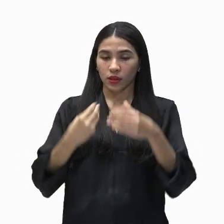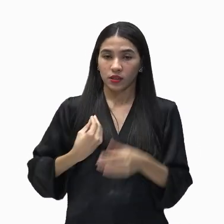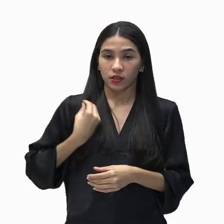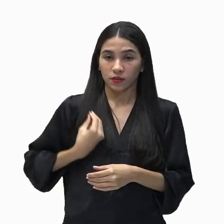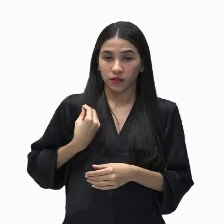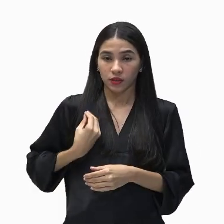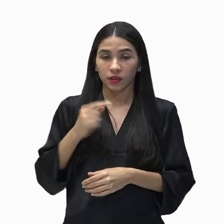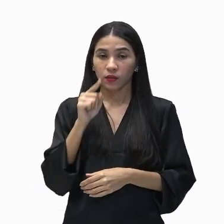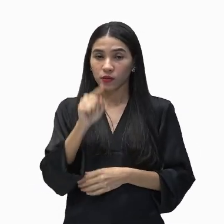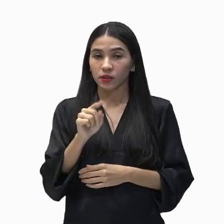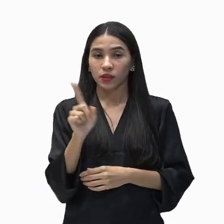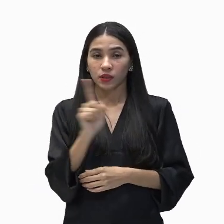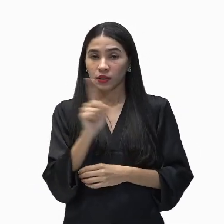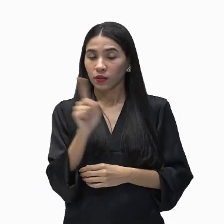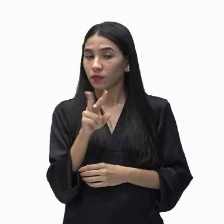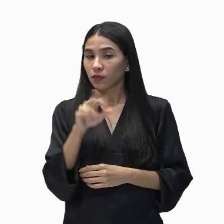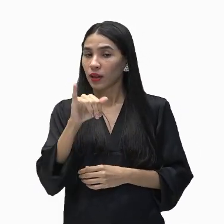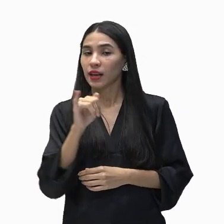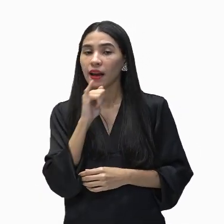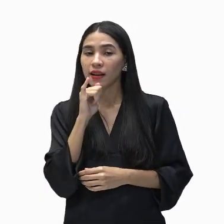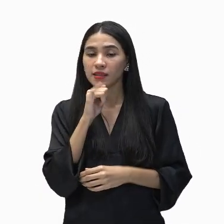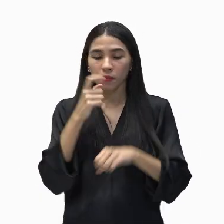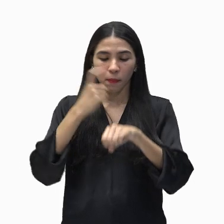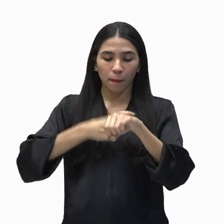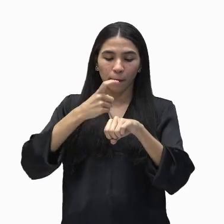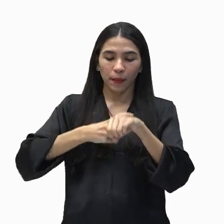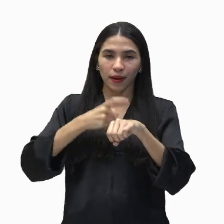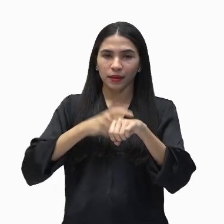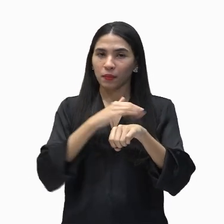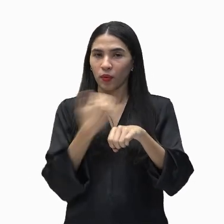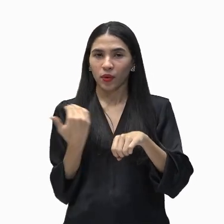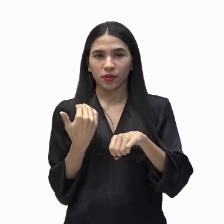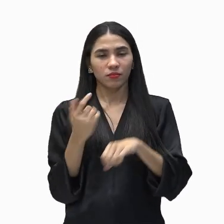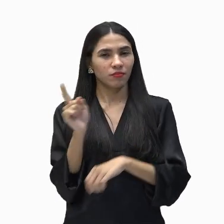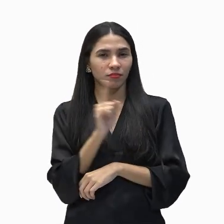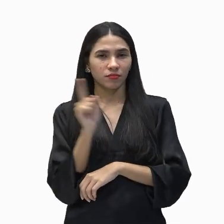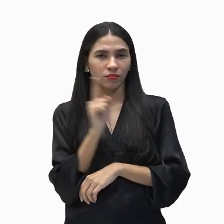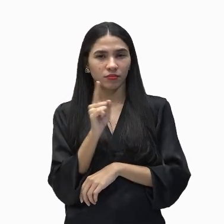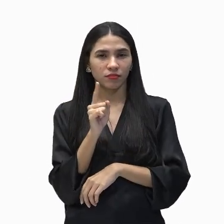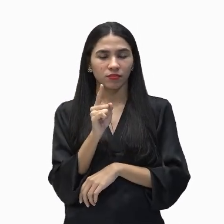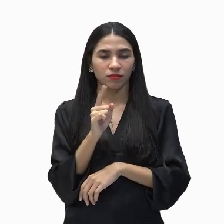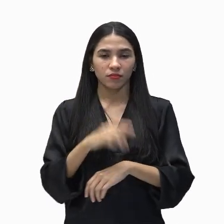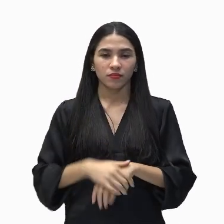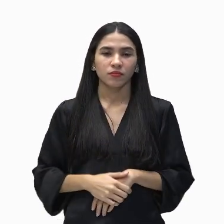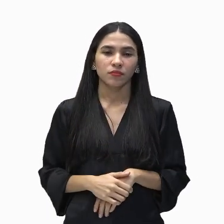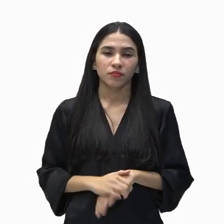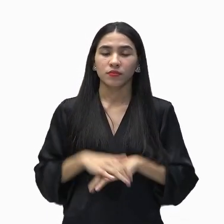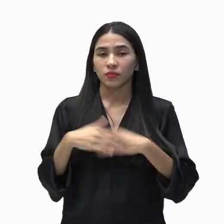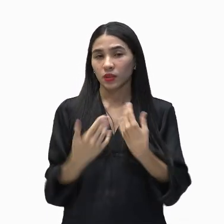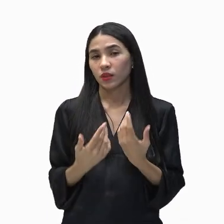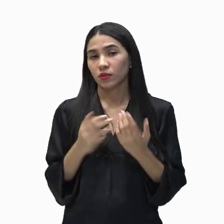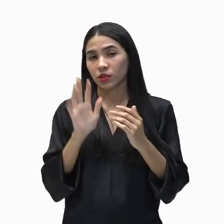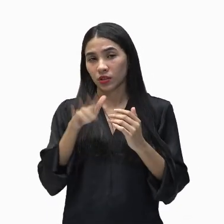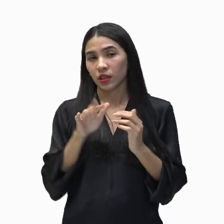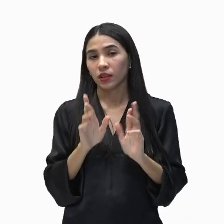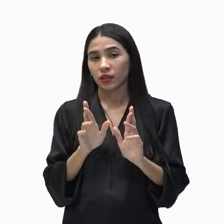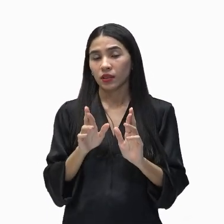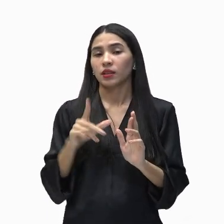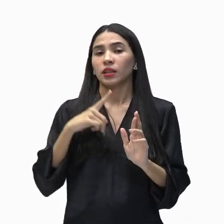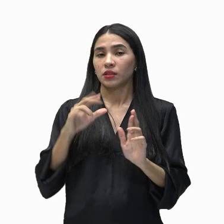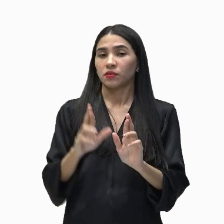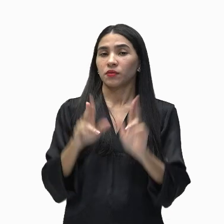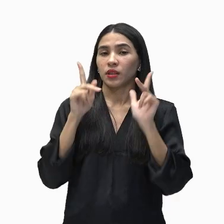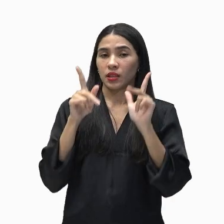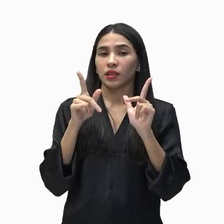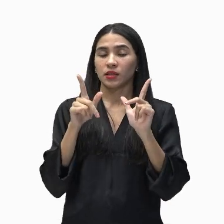Você não vai ver uma pedra, por exemplo, morrendo, que é o ser não vivo. Então, aí a gente já diferencia o ser vivo